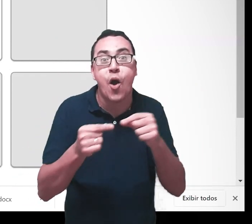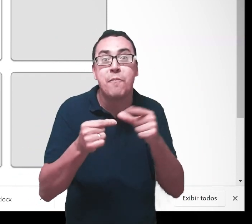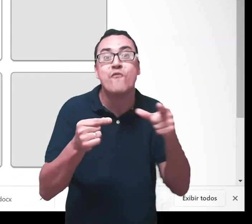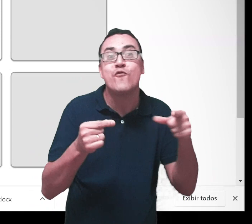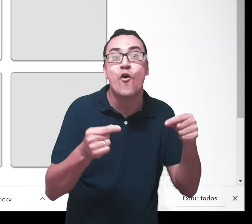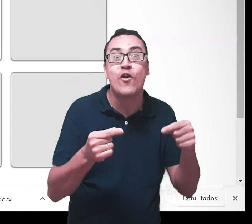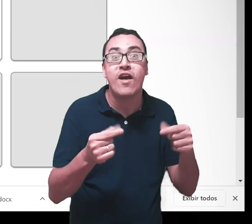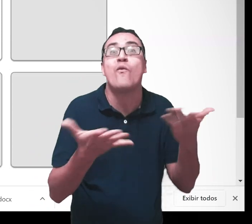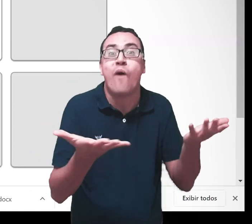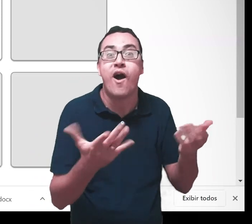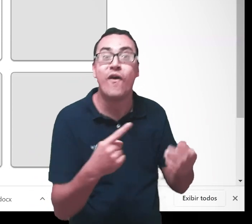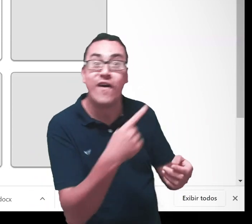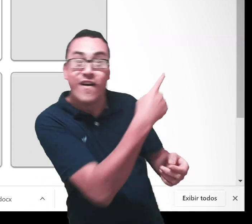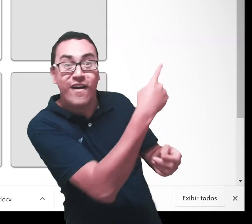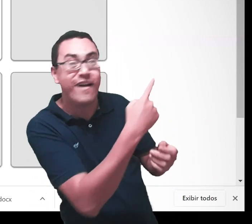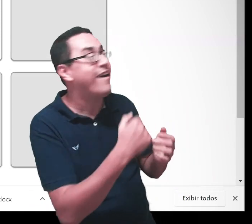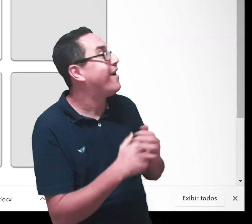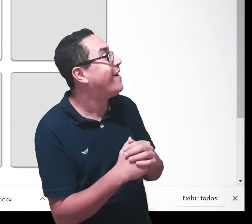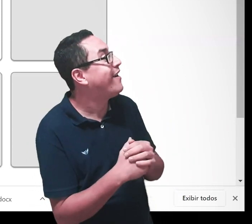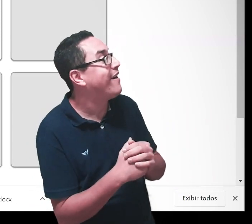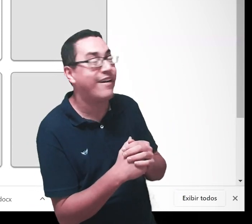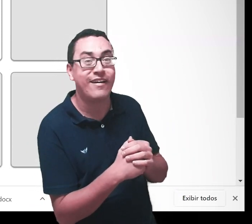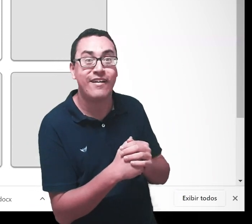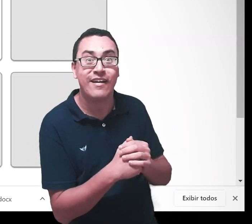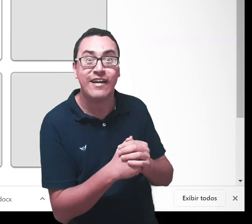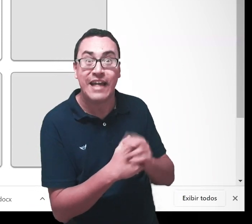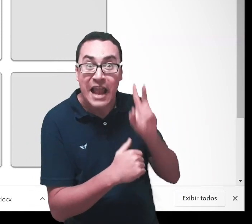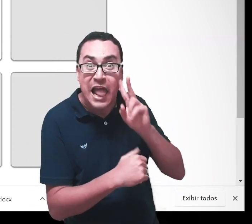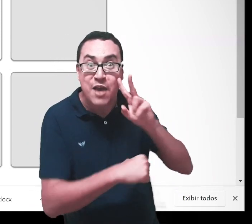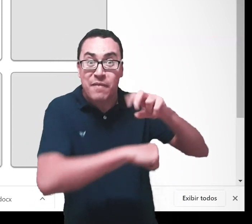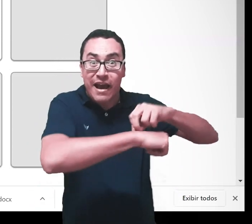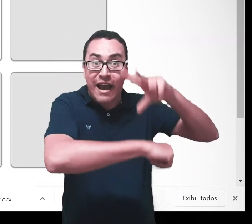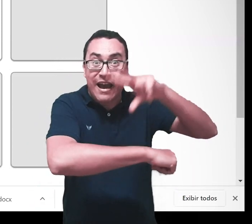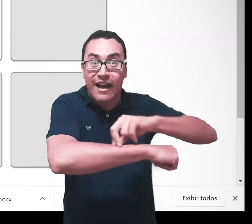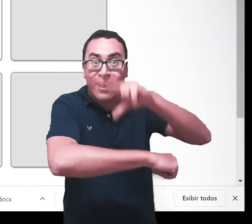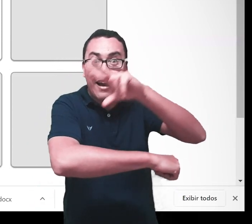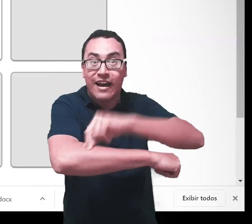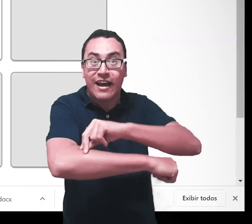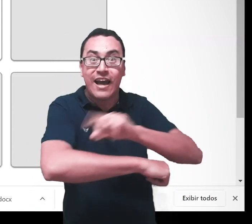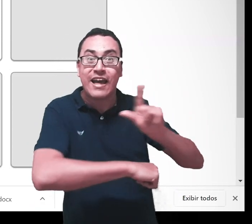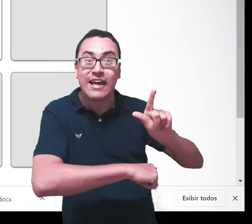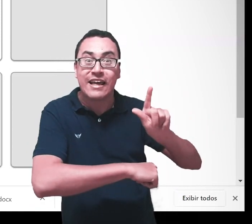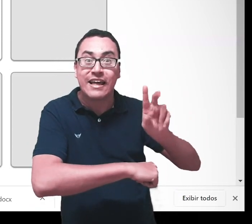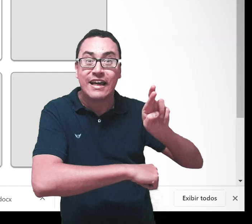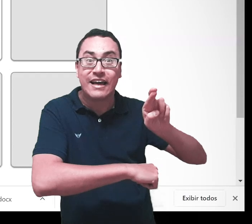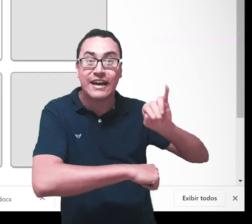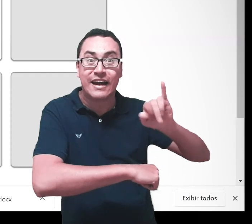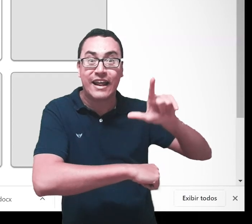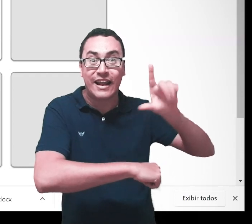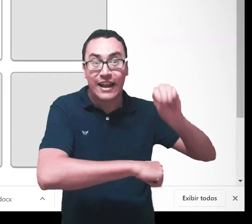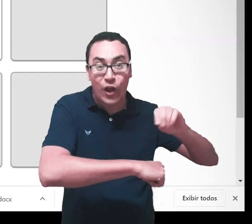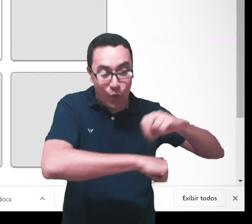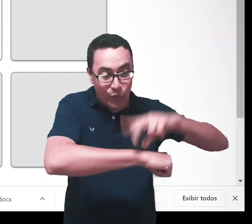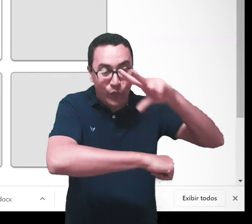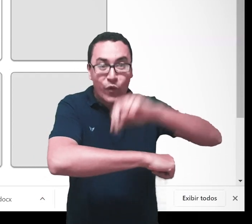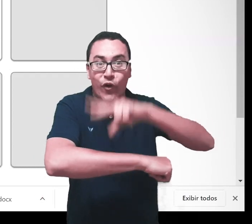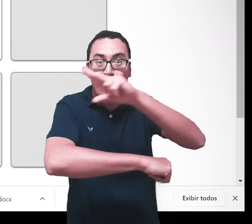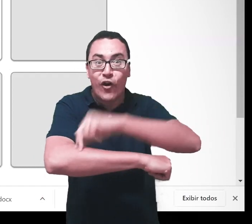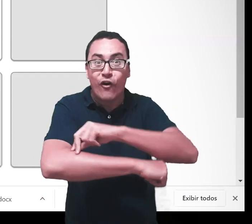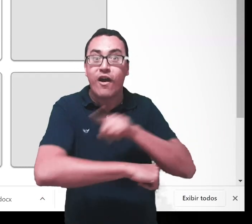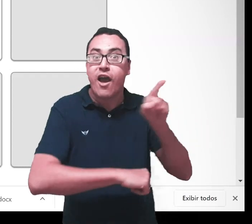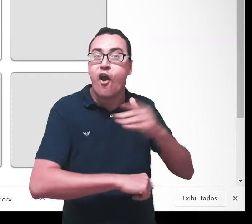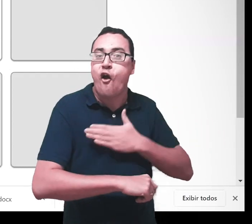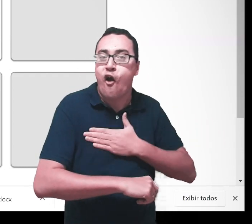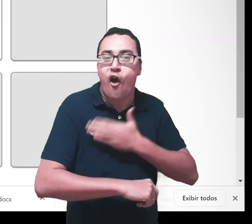mim, bota o dedinho aí. Onde está o grilo? Que come as folhinhas lá das árvores.